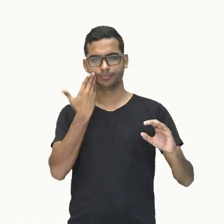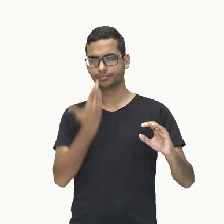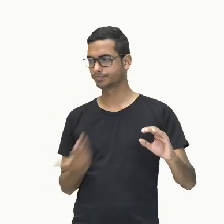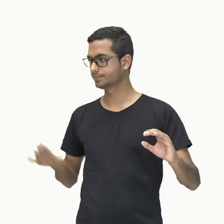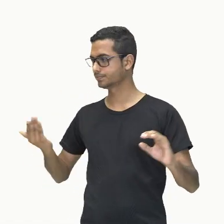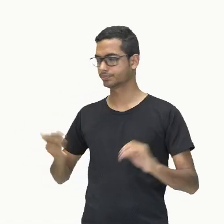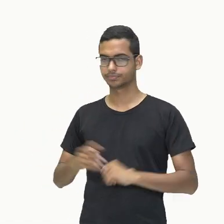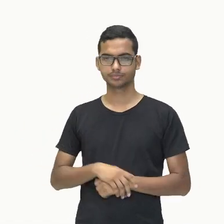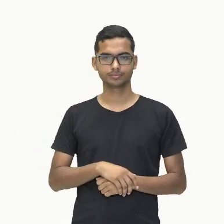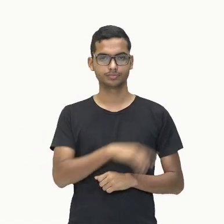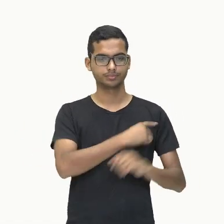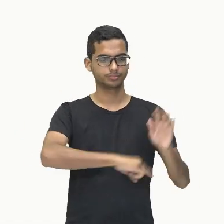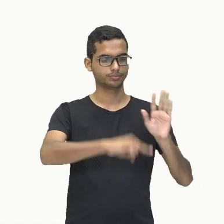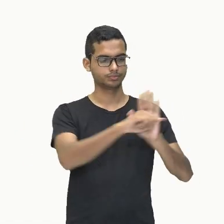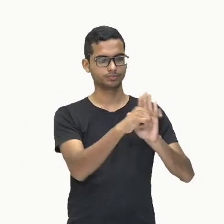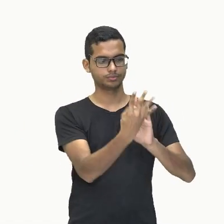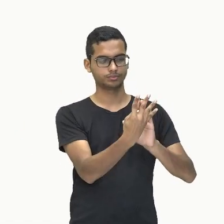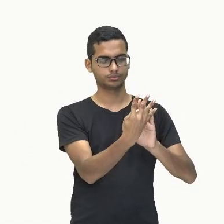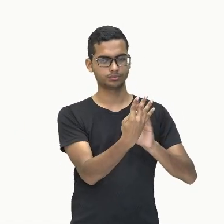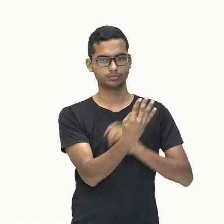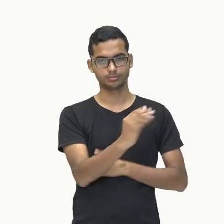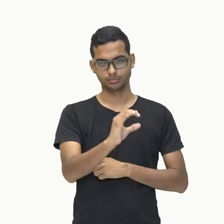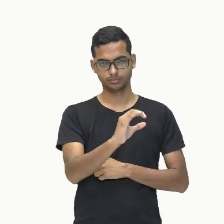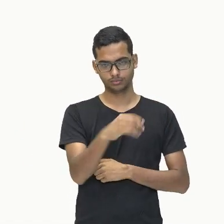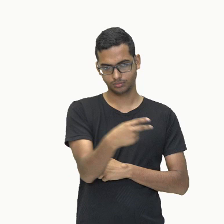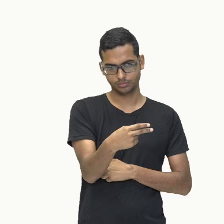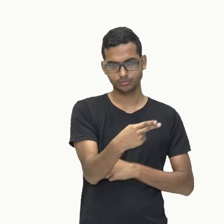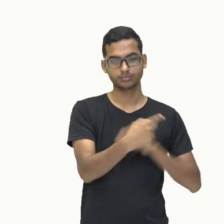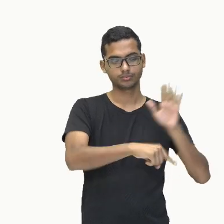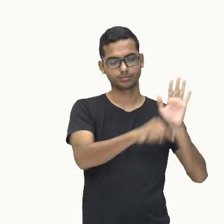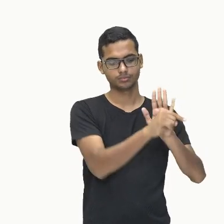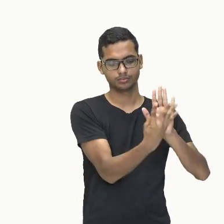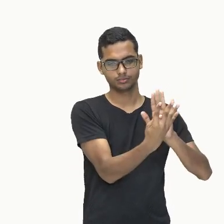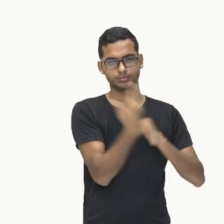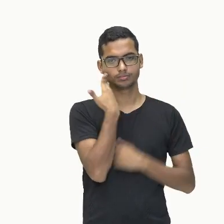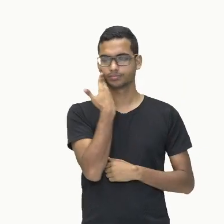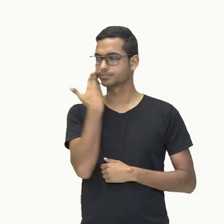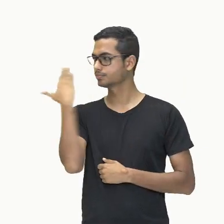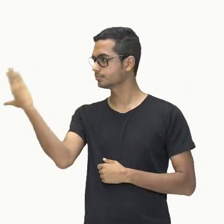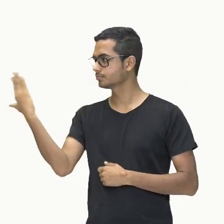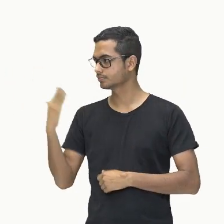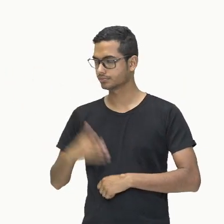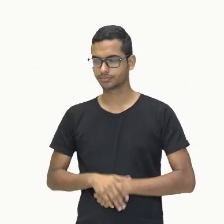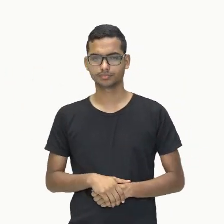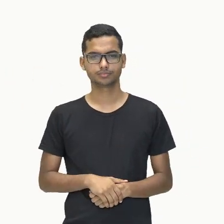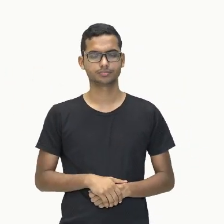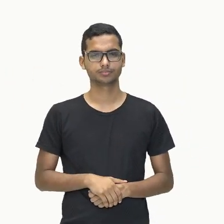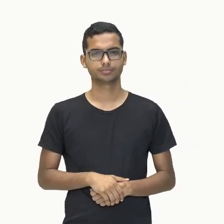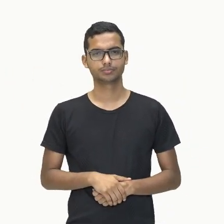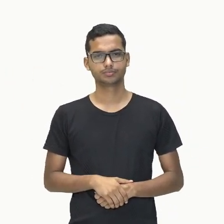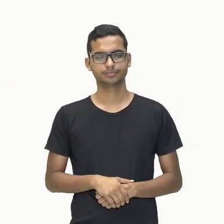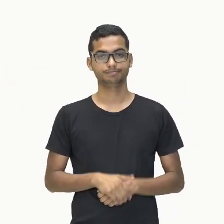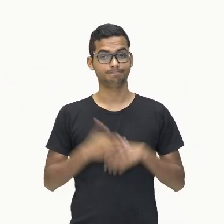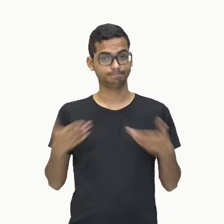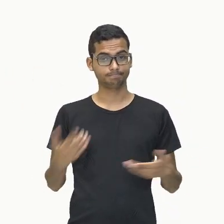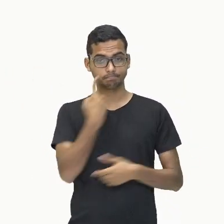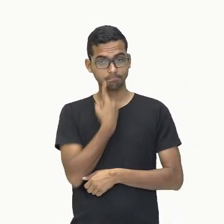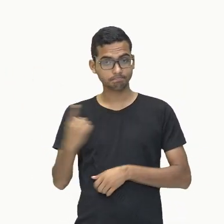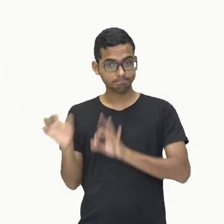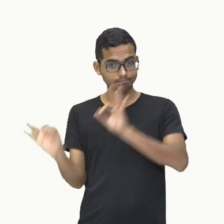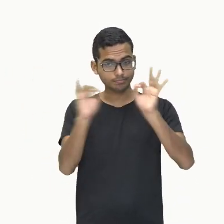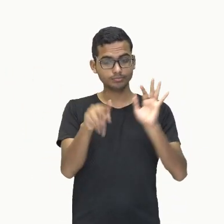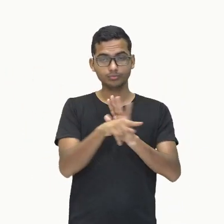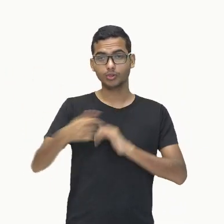vale menos 4. Então, a gente escreve aqui, ó, menos 4. Então, esse é o